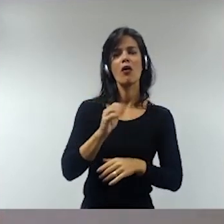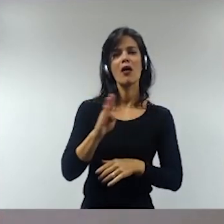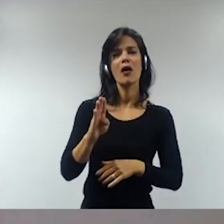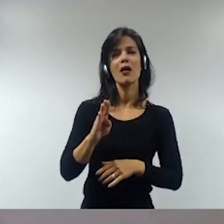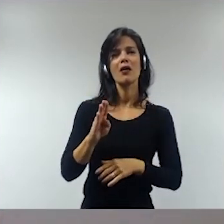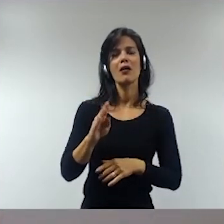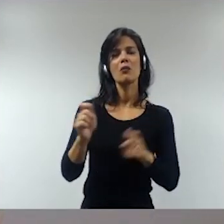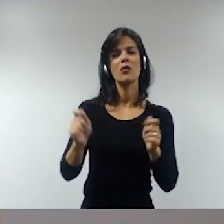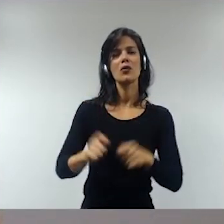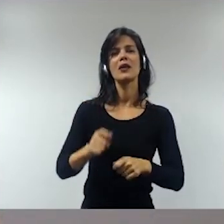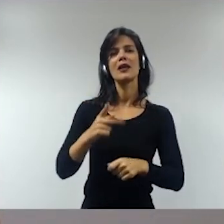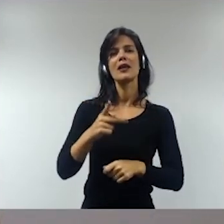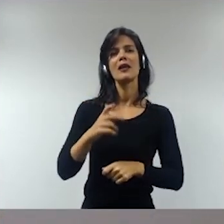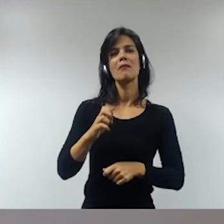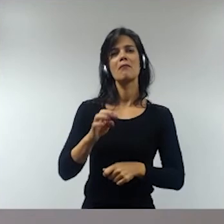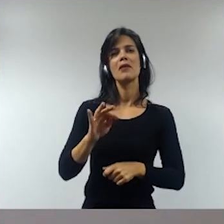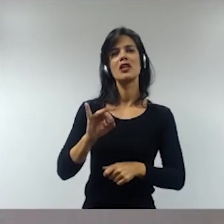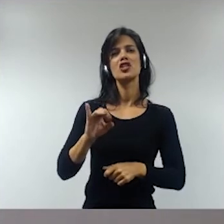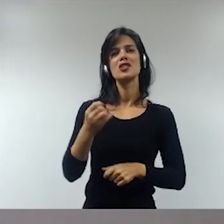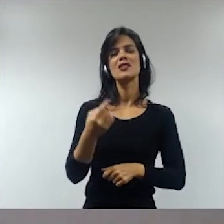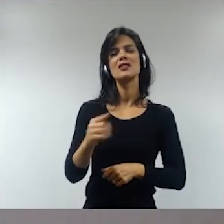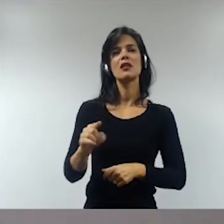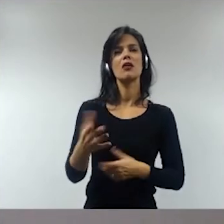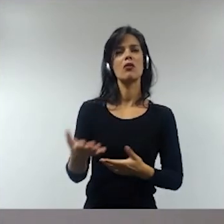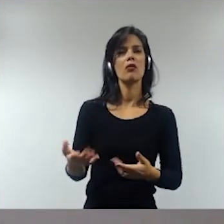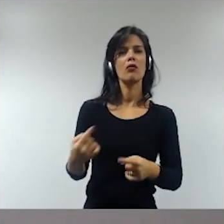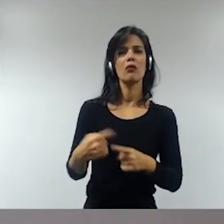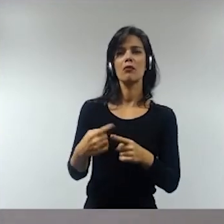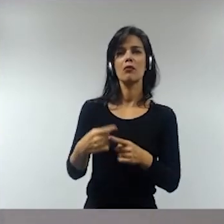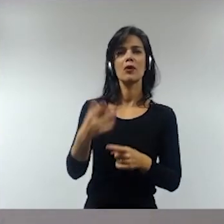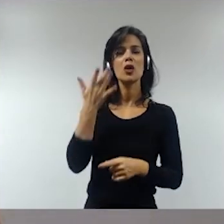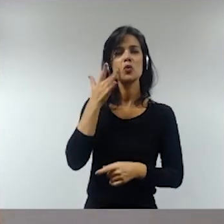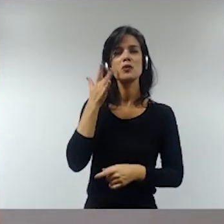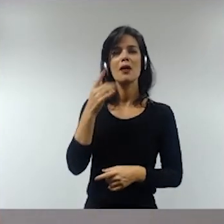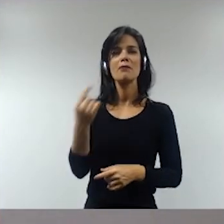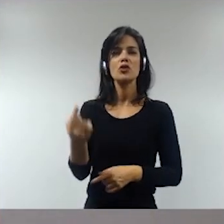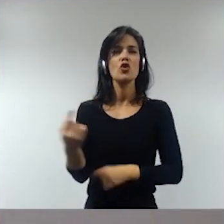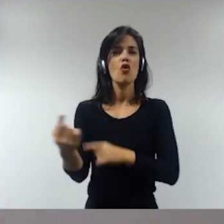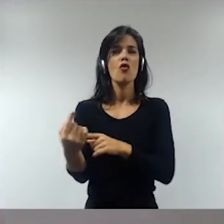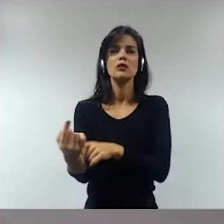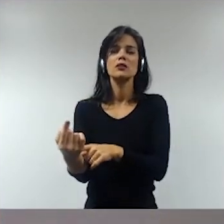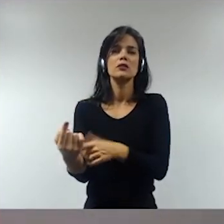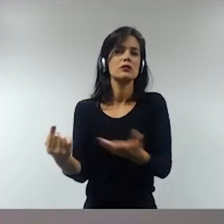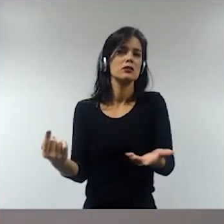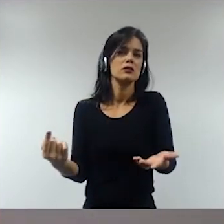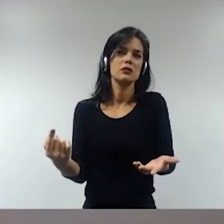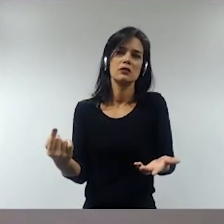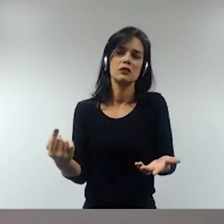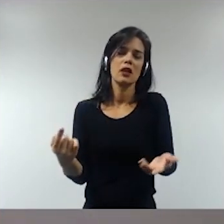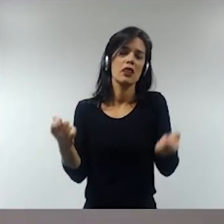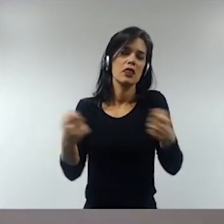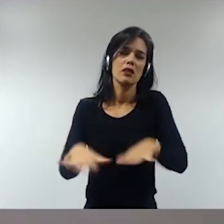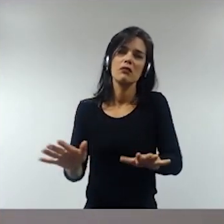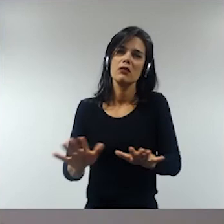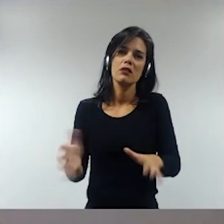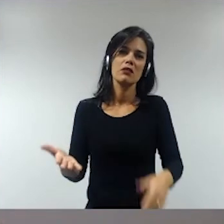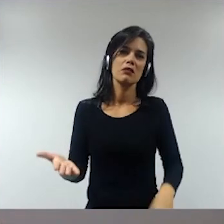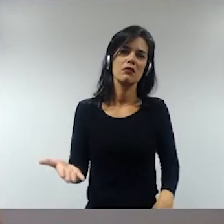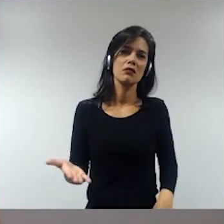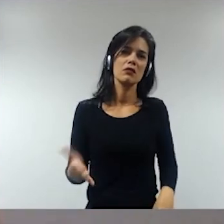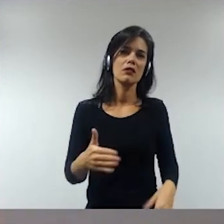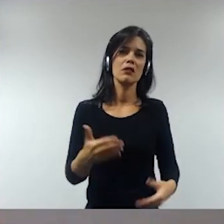pudesse peticionar, porque ela não sabia fazer isso sozinha. E como aqui os processos, né, em